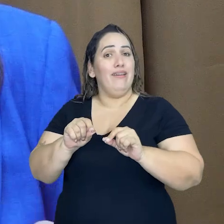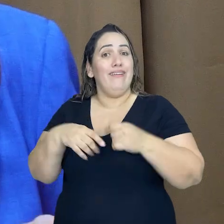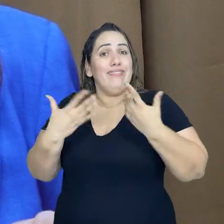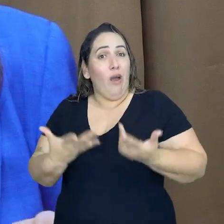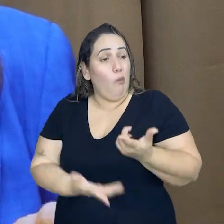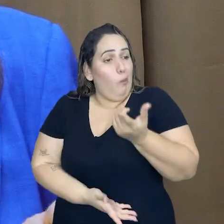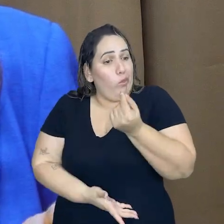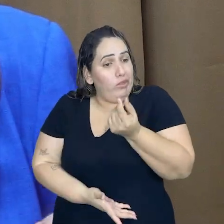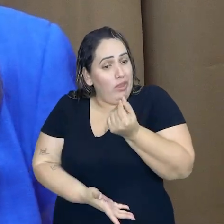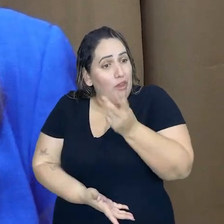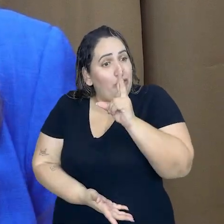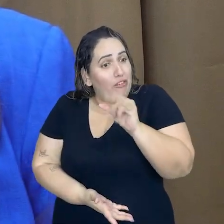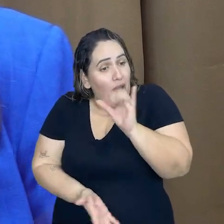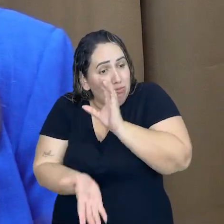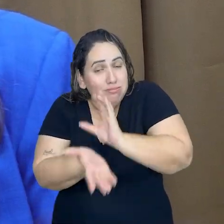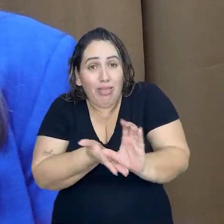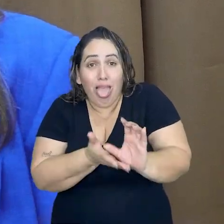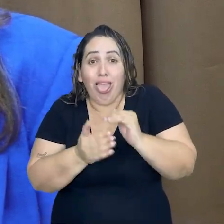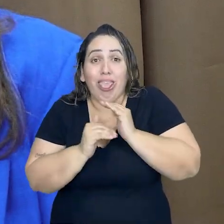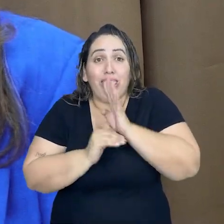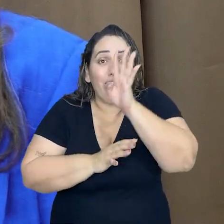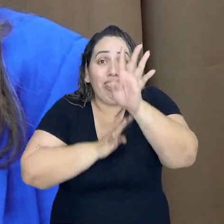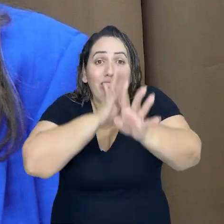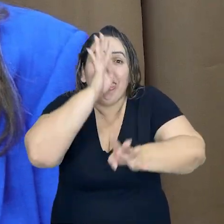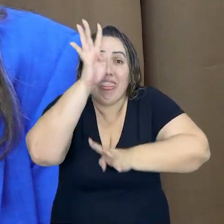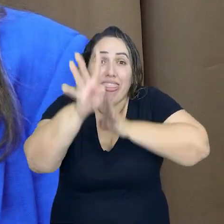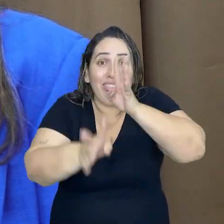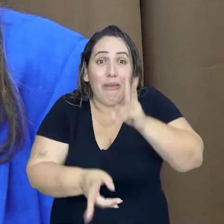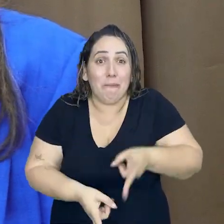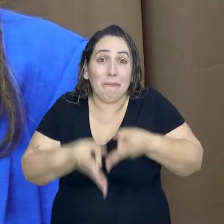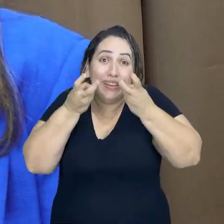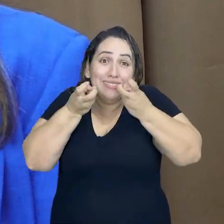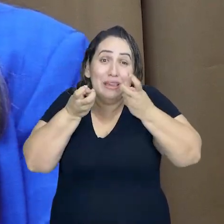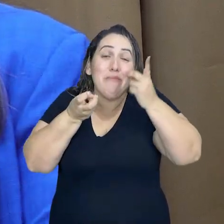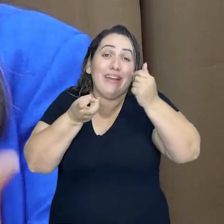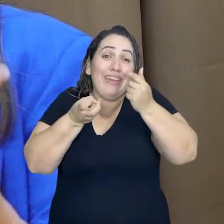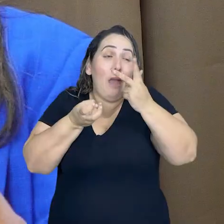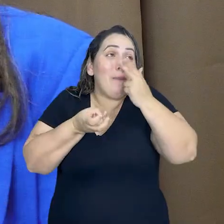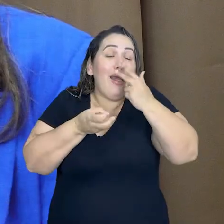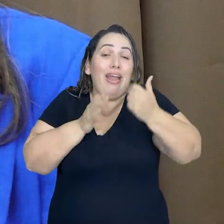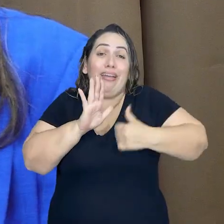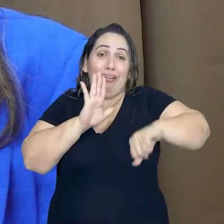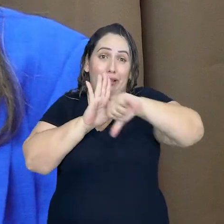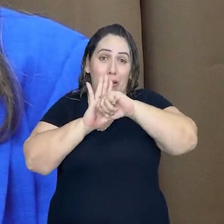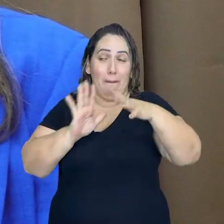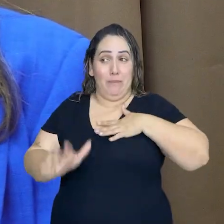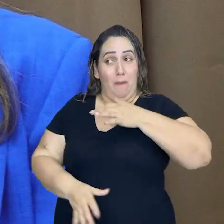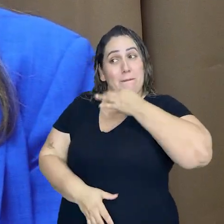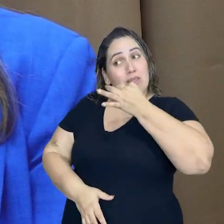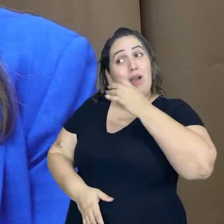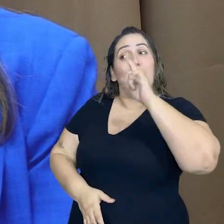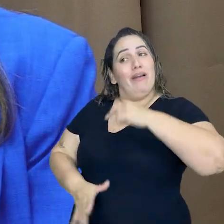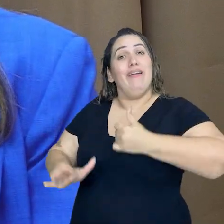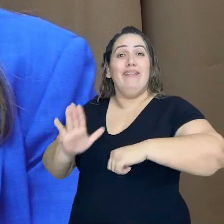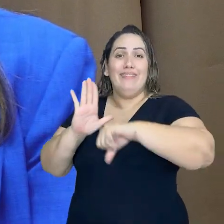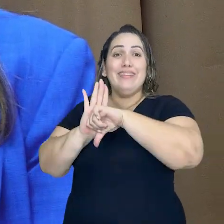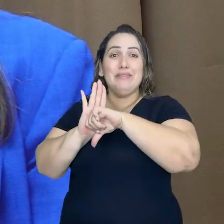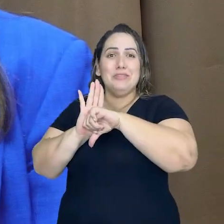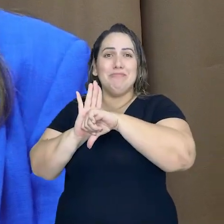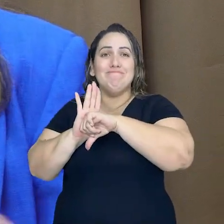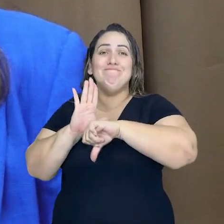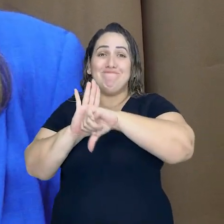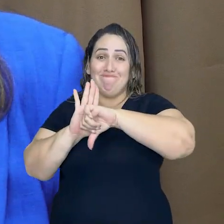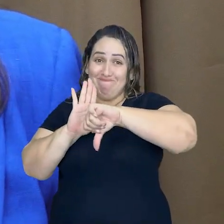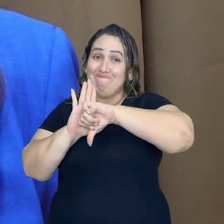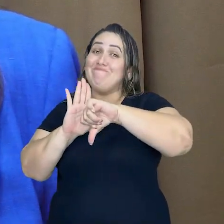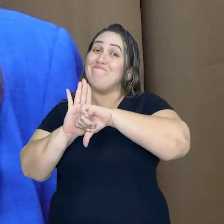pediu vista desses autos, mas tudo indica que eles não podem mudar, porque está na Constituição, né? Assim, é